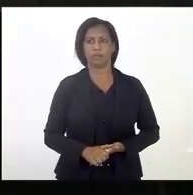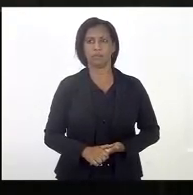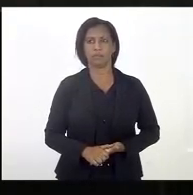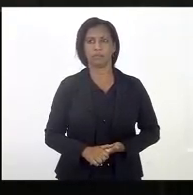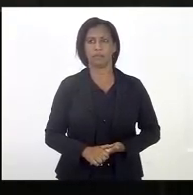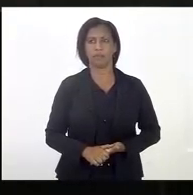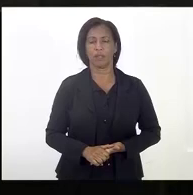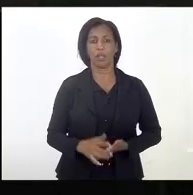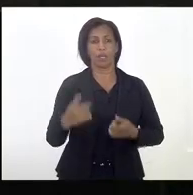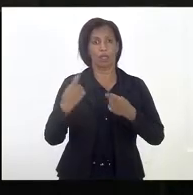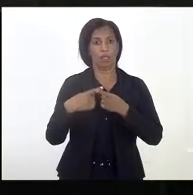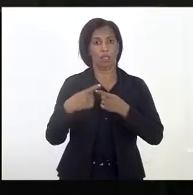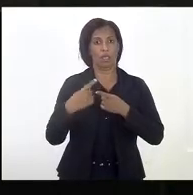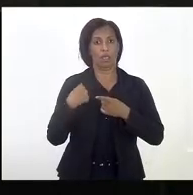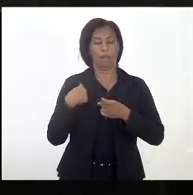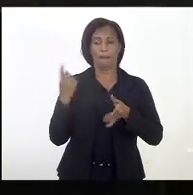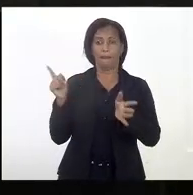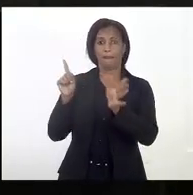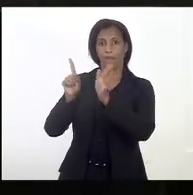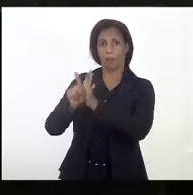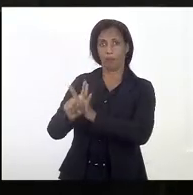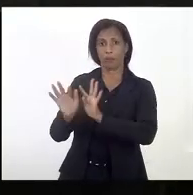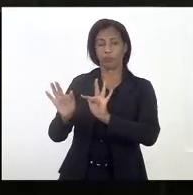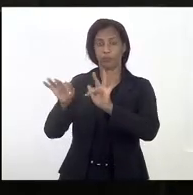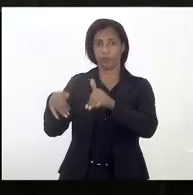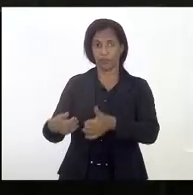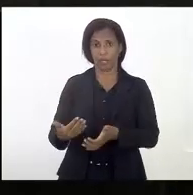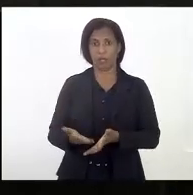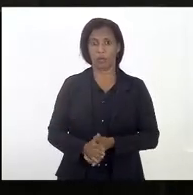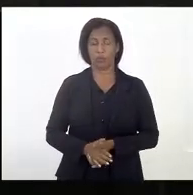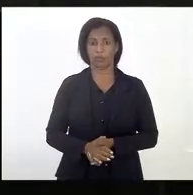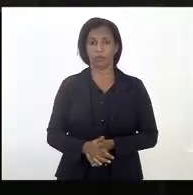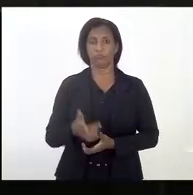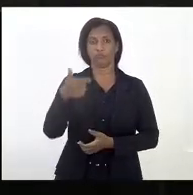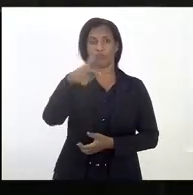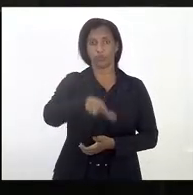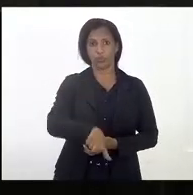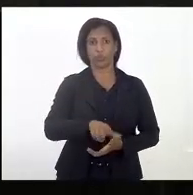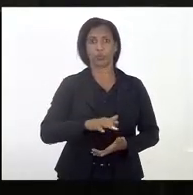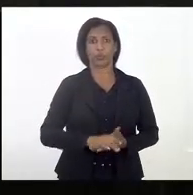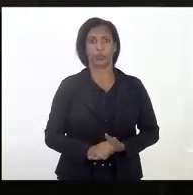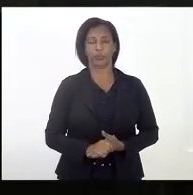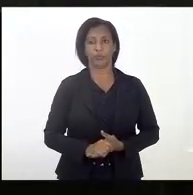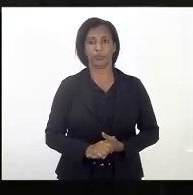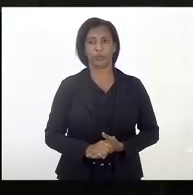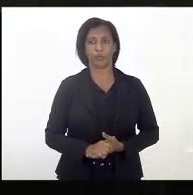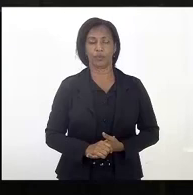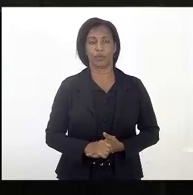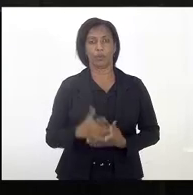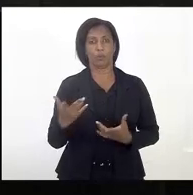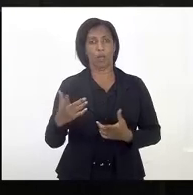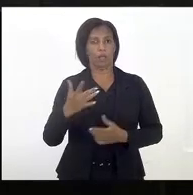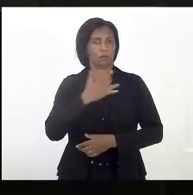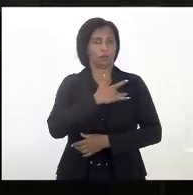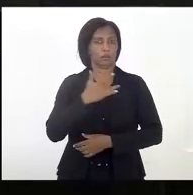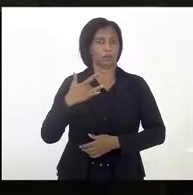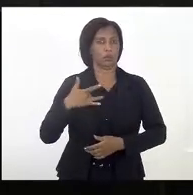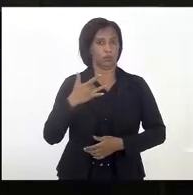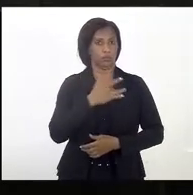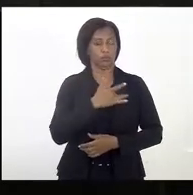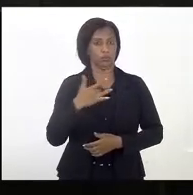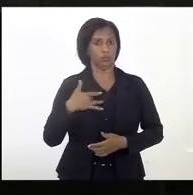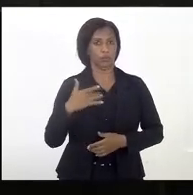meu repercute aqui da Tribuna no expediente final mencionou mais uma vez a questão do pccs da Saúde